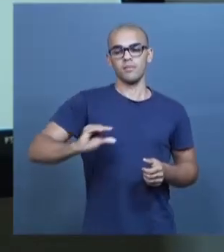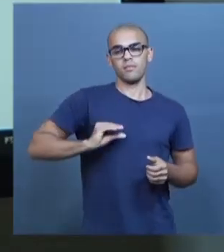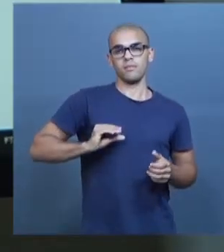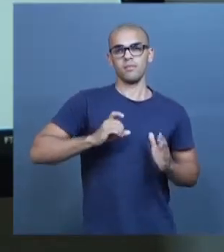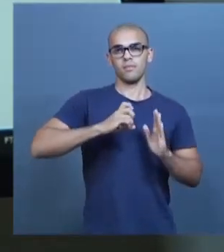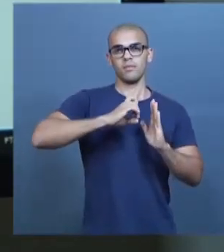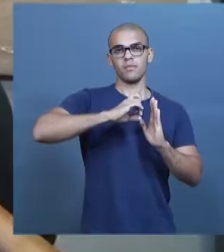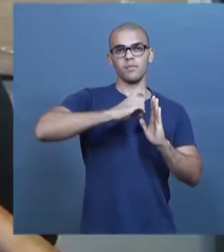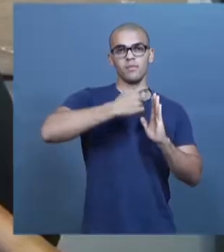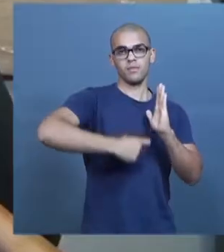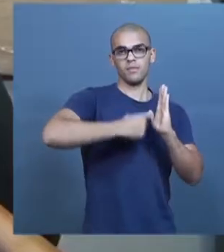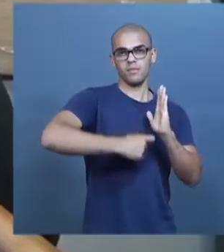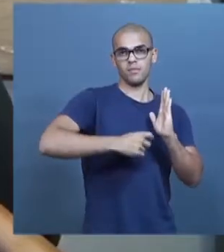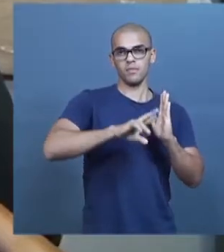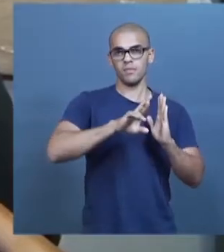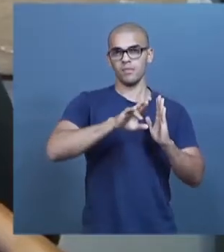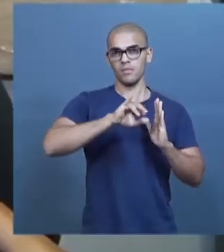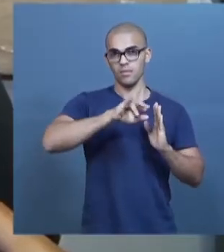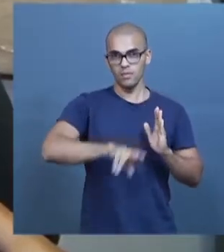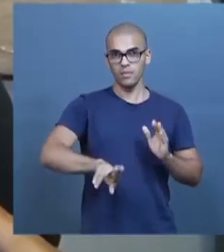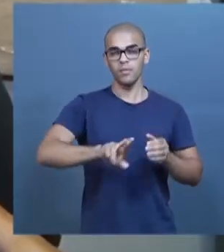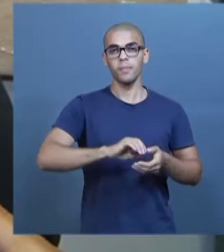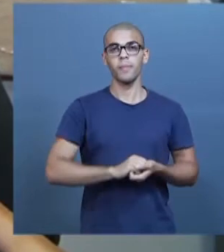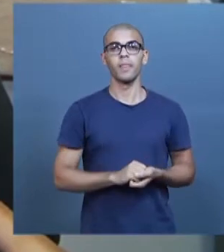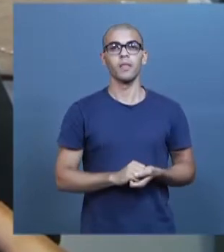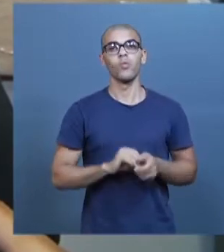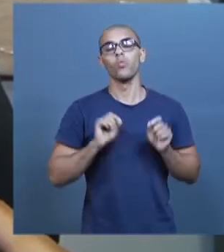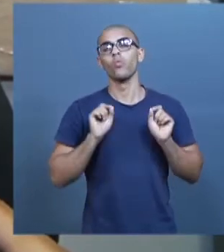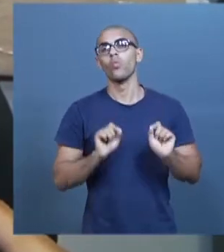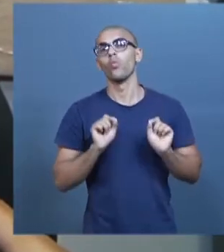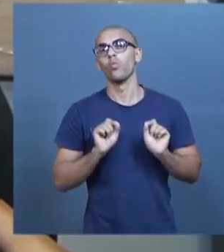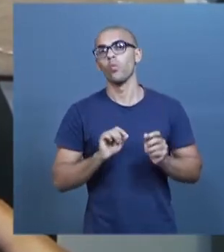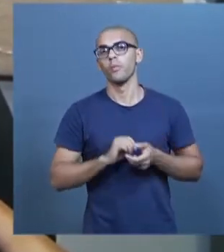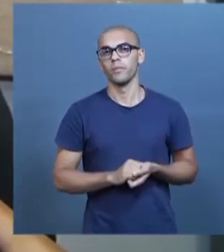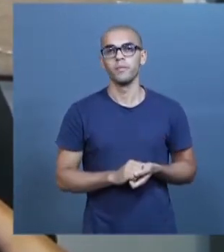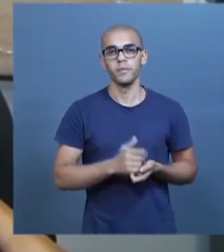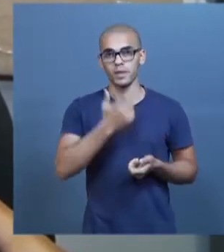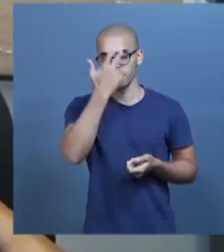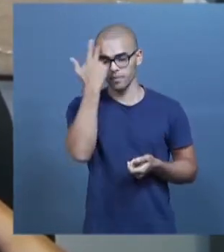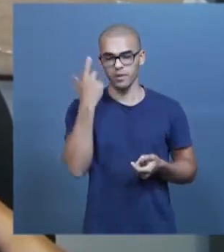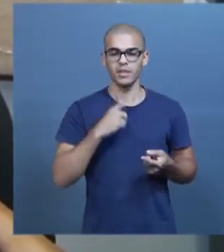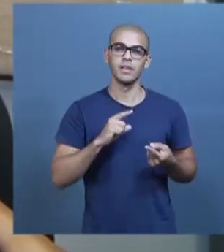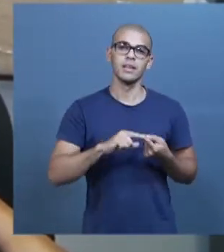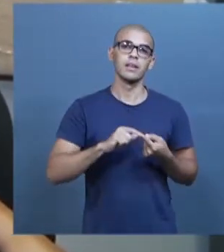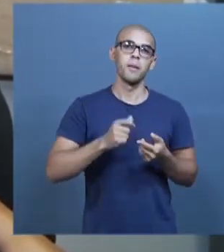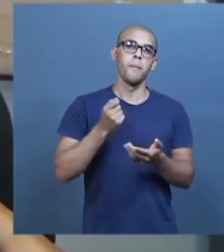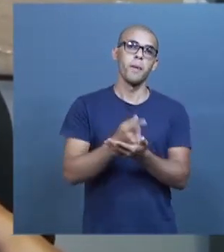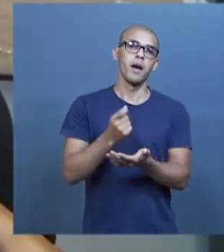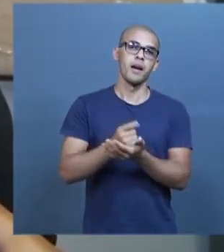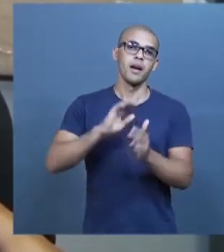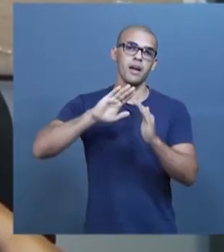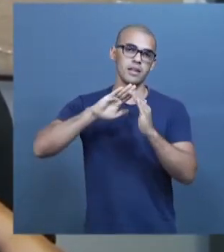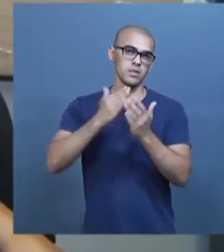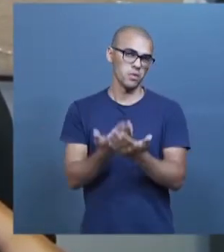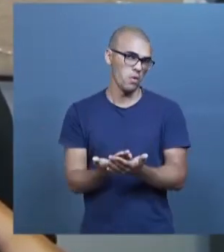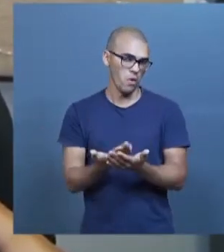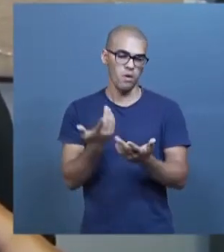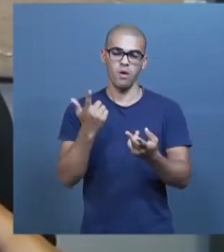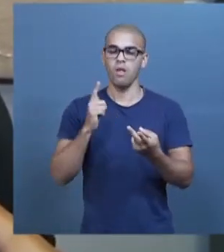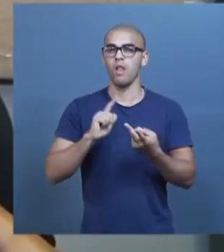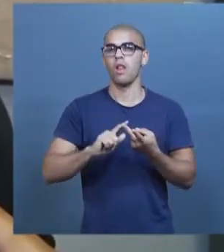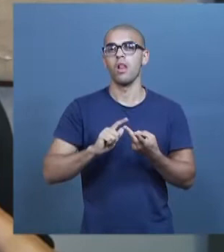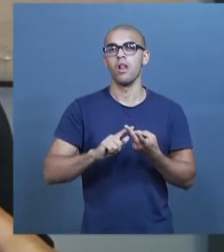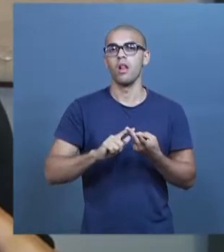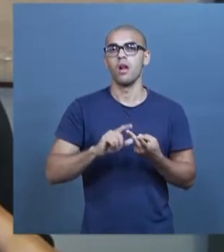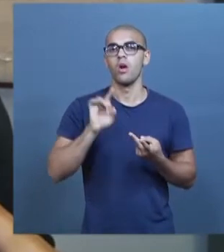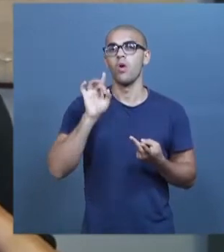se beneficiar. São as despesas com mensalidades escolares, né, ficando atento que